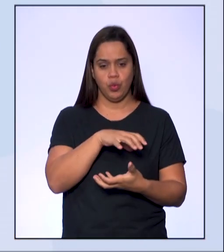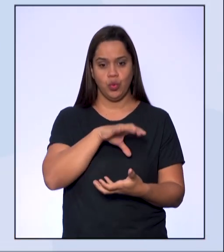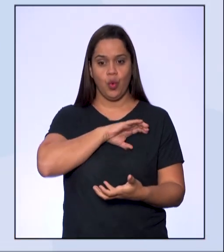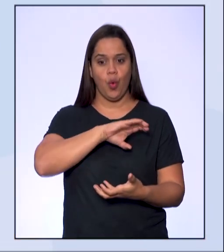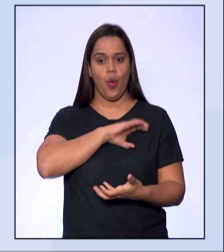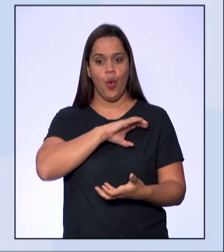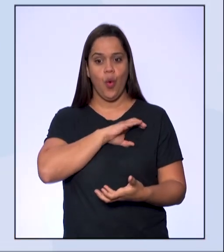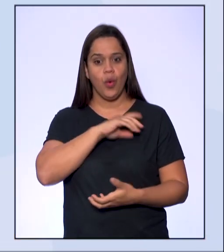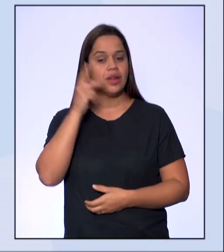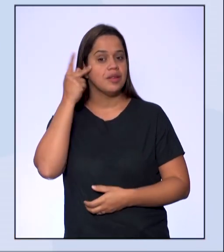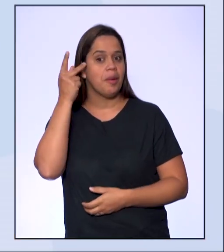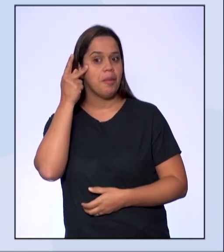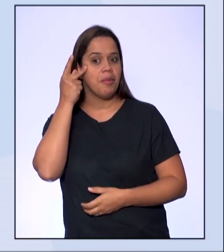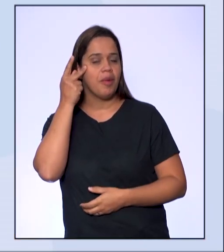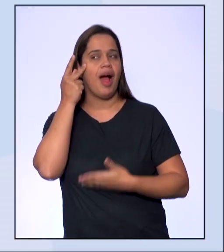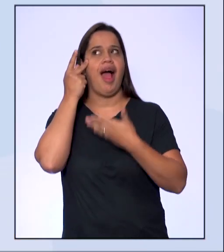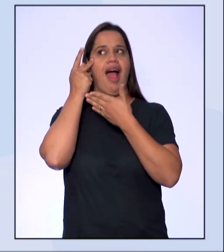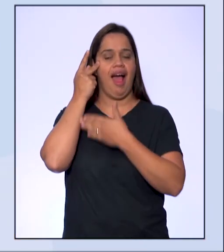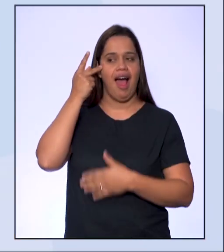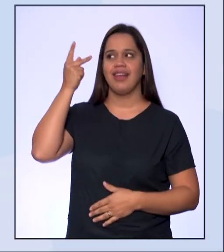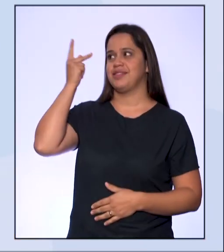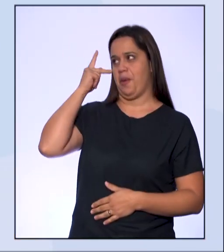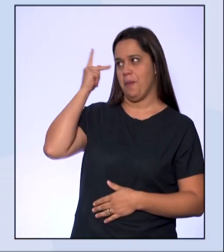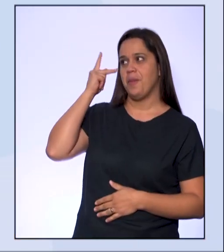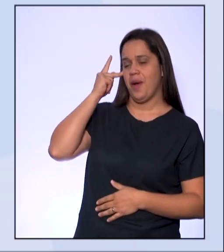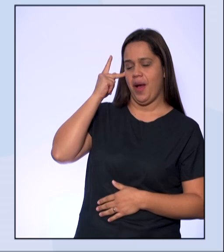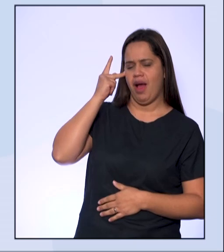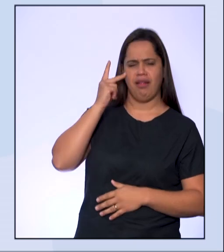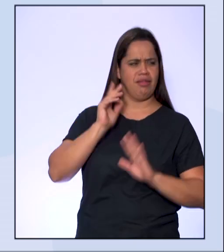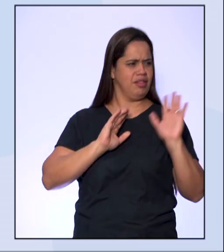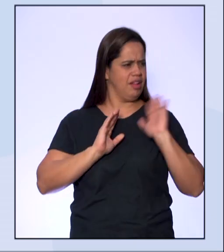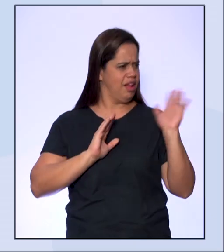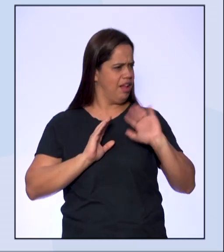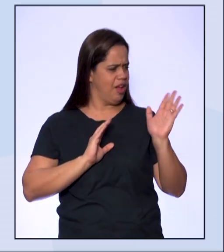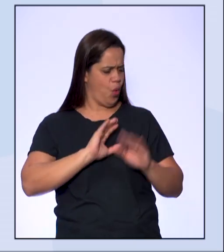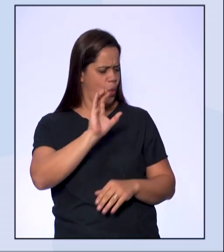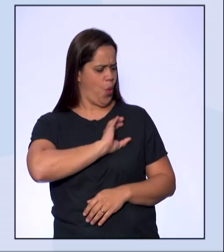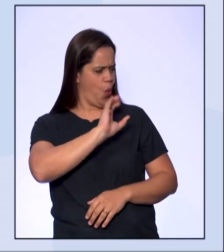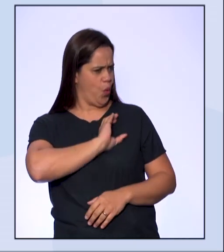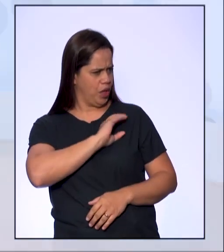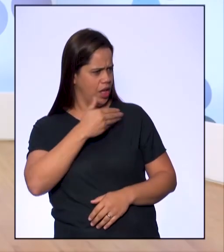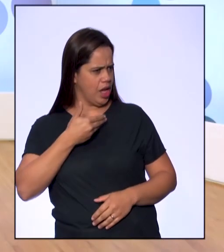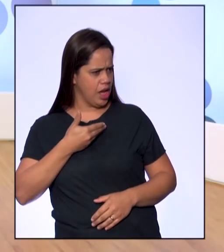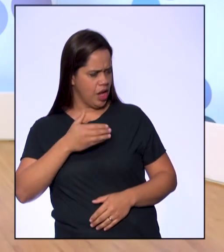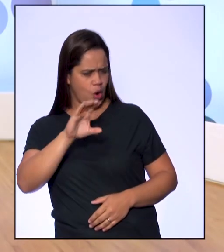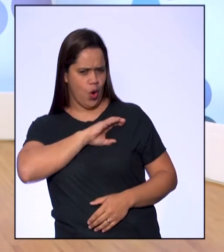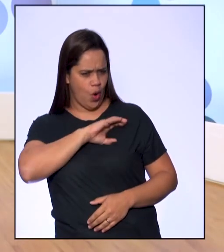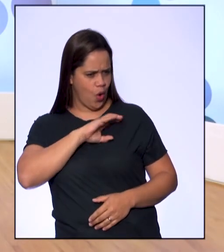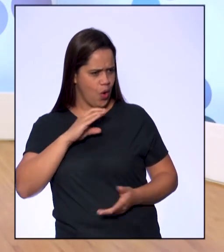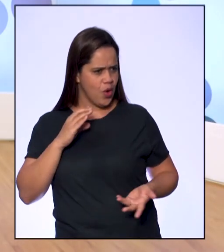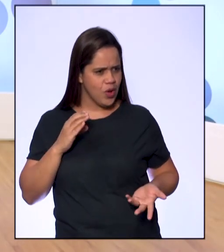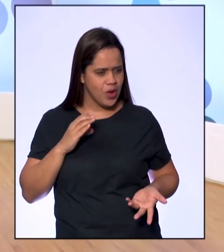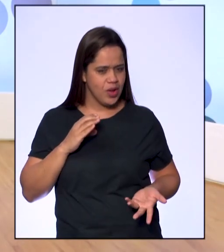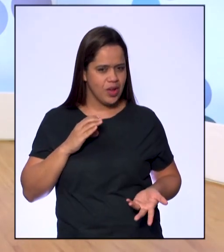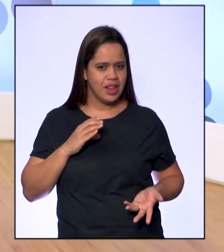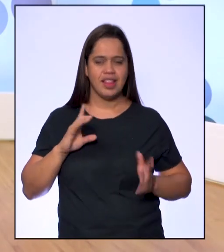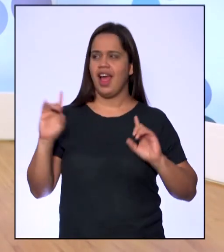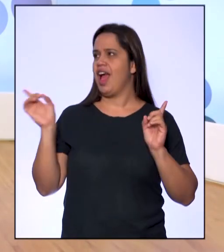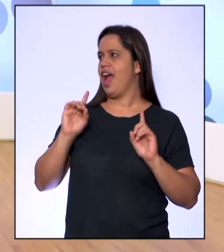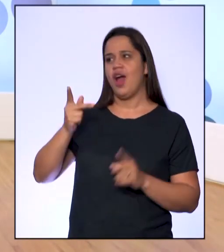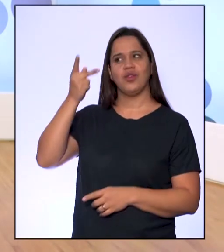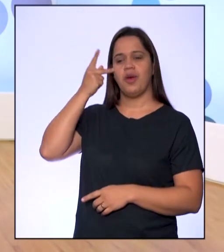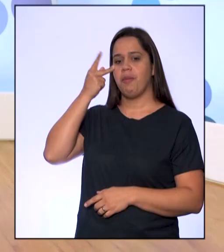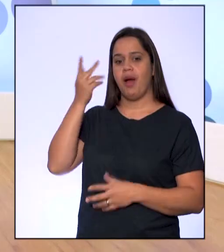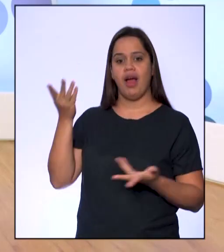Paulo? São Paulo, gente, São Paulo. Claro que não. São É Paulo. o Corinthians. Não, olha, é o tá Corinthians. até movimentação